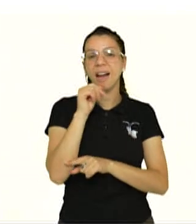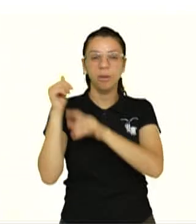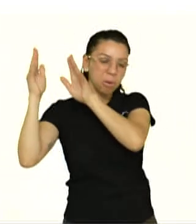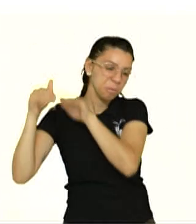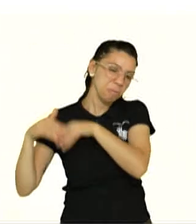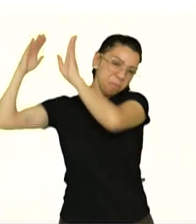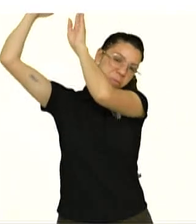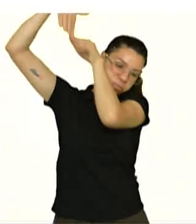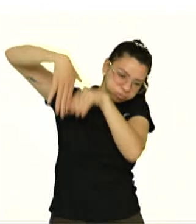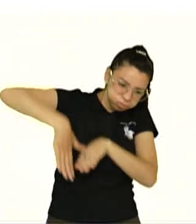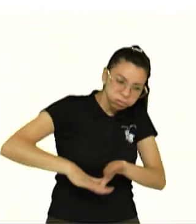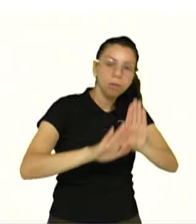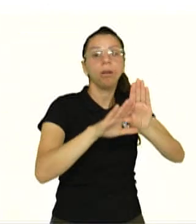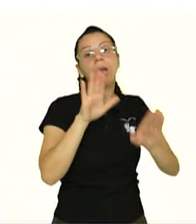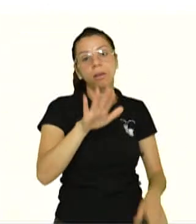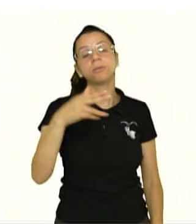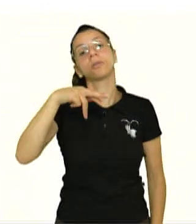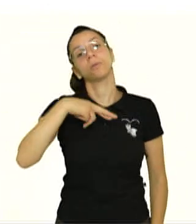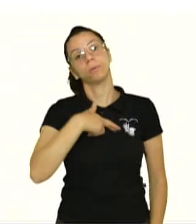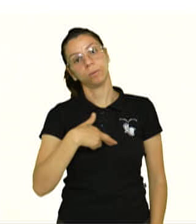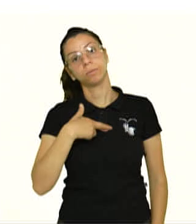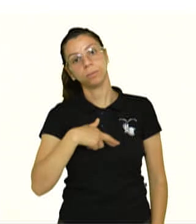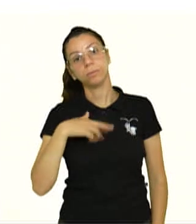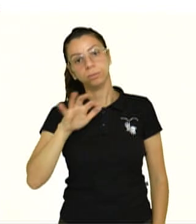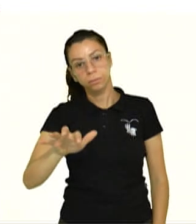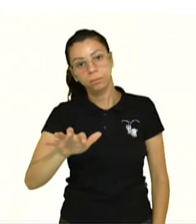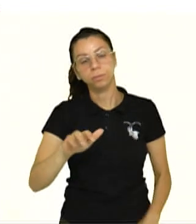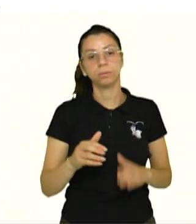né? Esse é o romantismo.